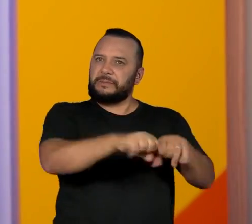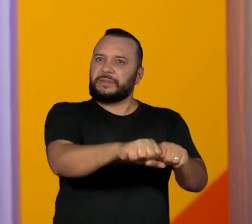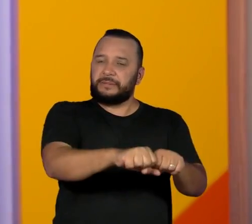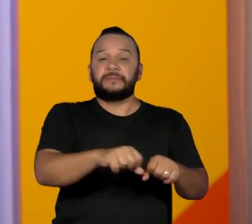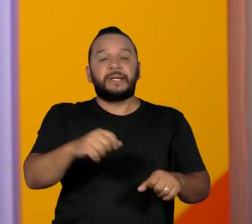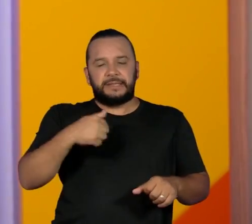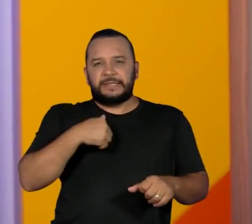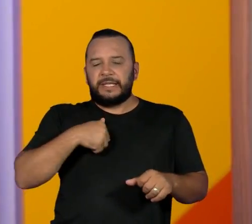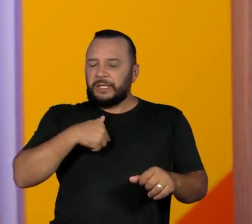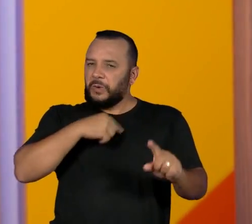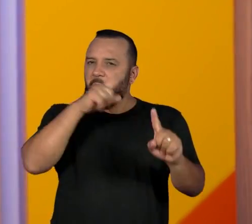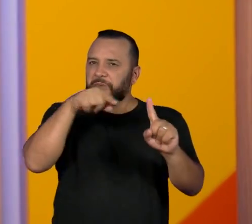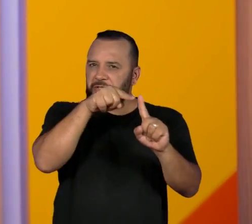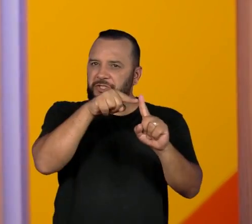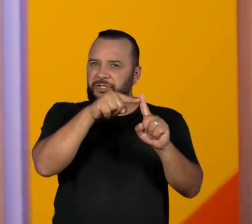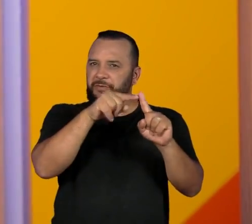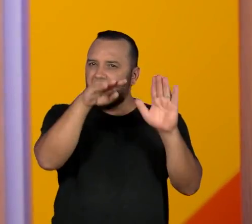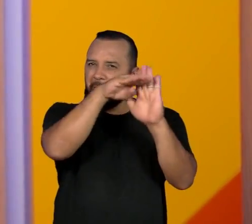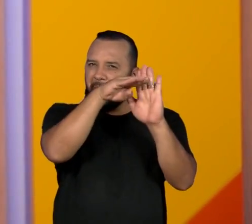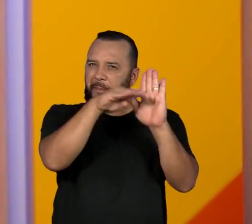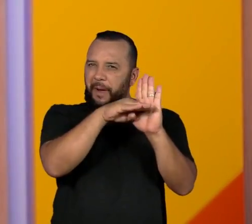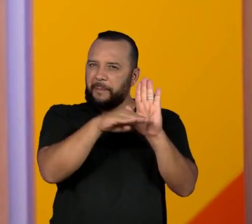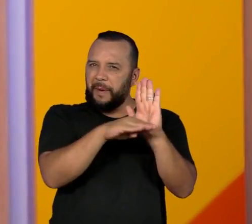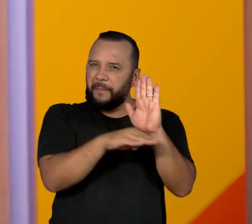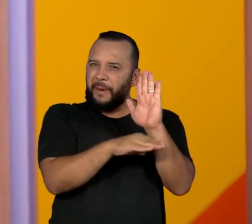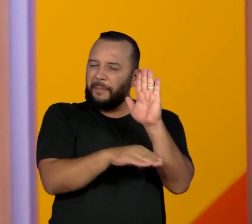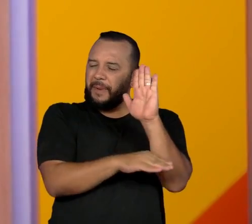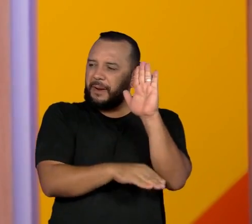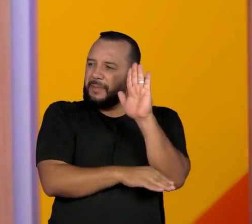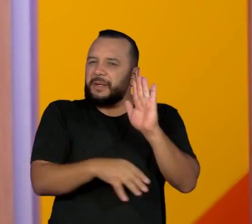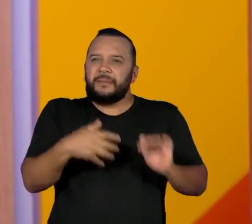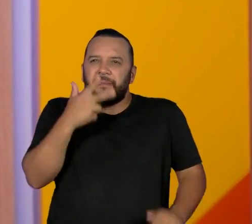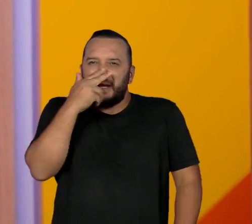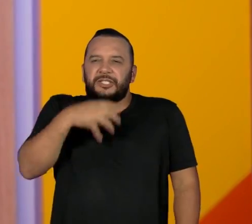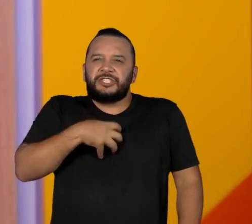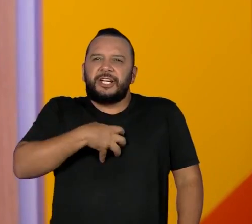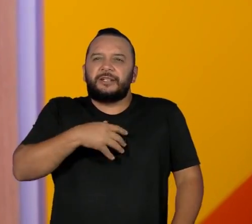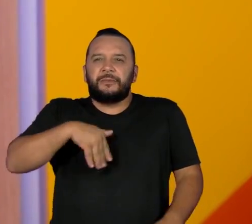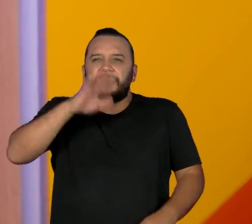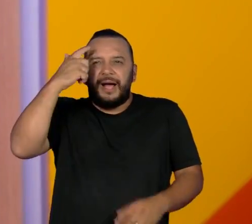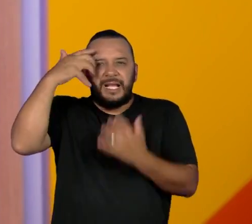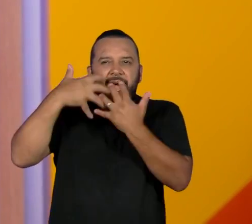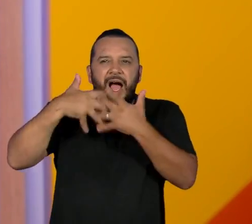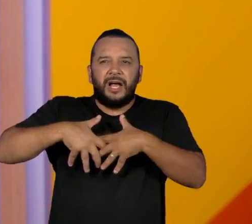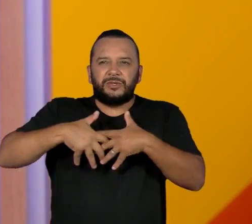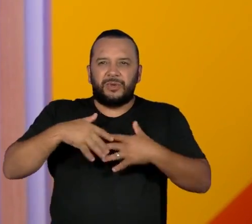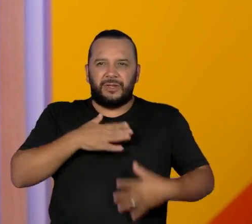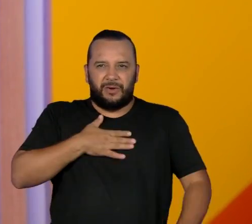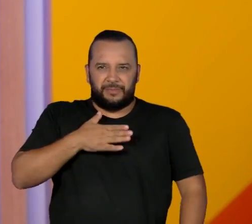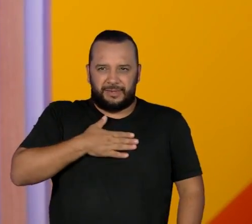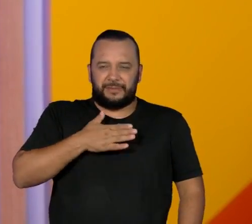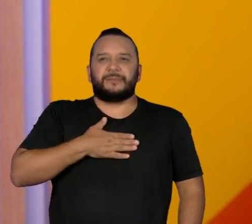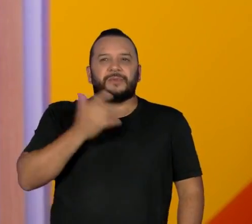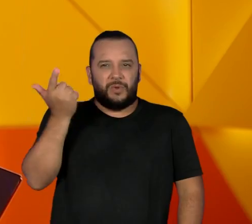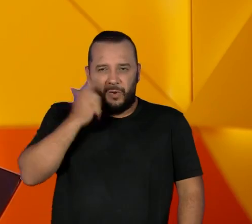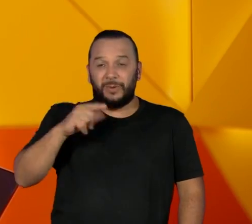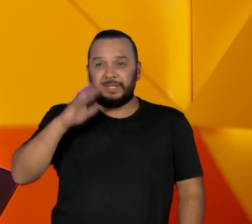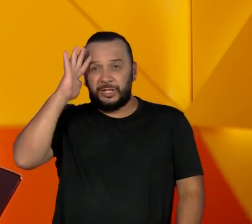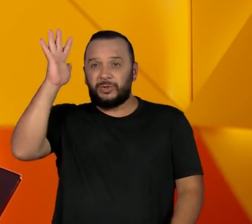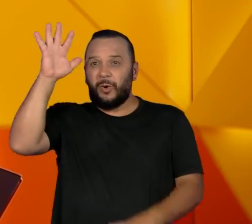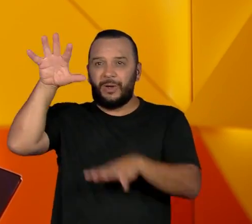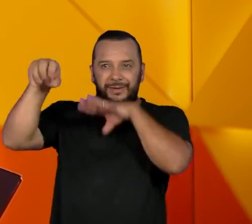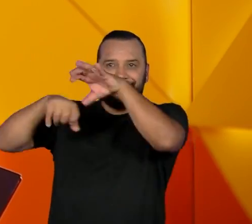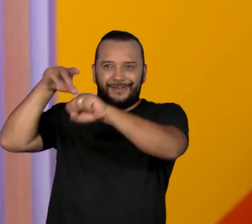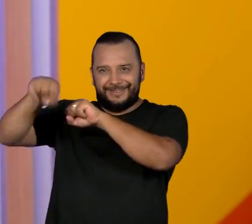colocando metas, que eu acho que era um jeito mais racional para mim de ter um sonho. De alcançar.